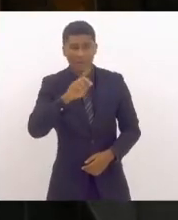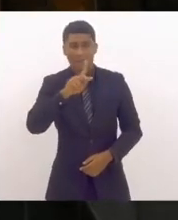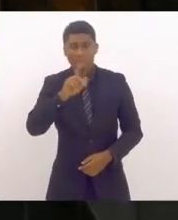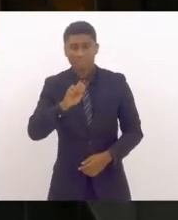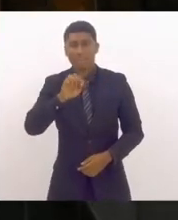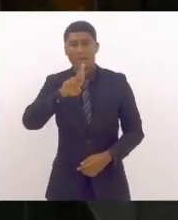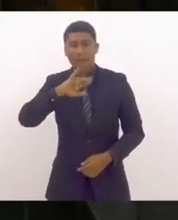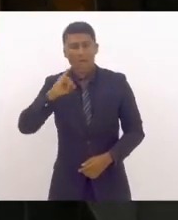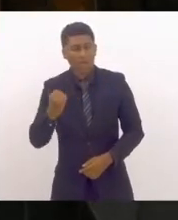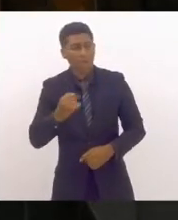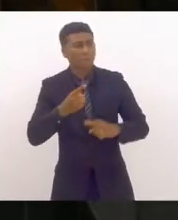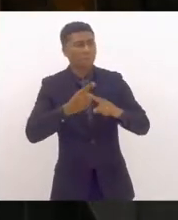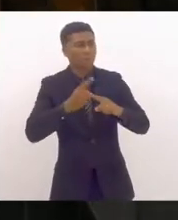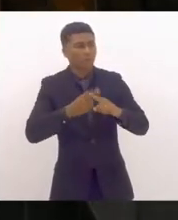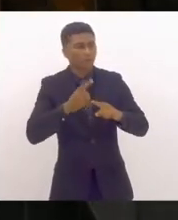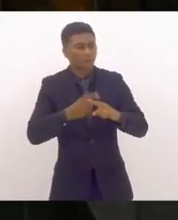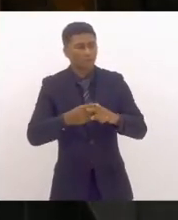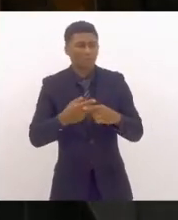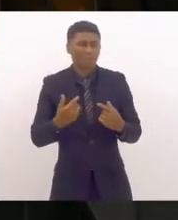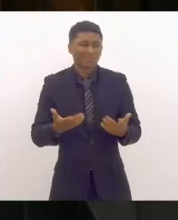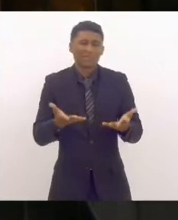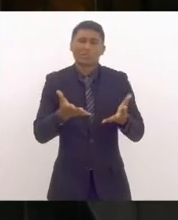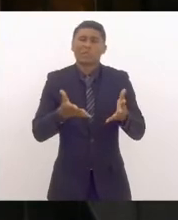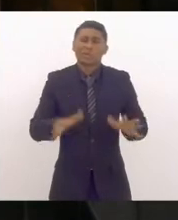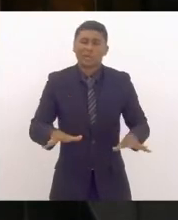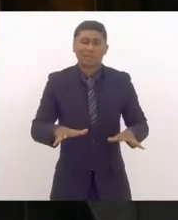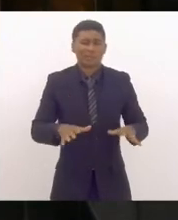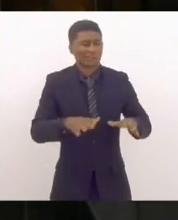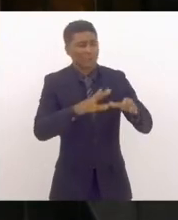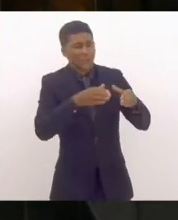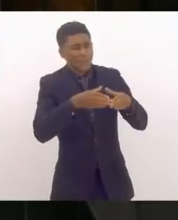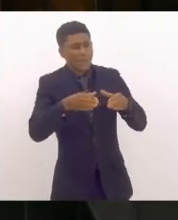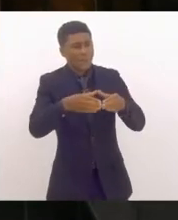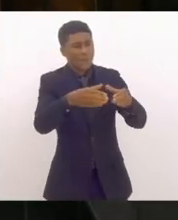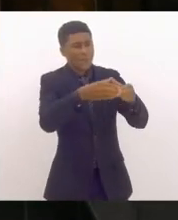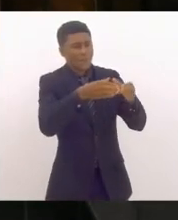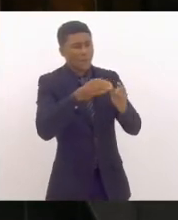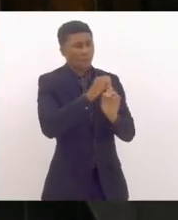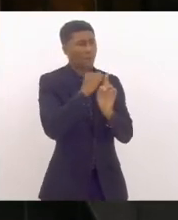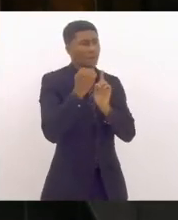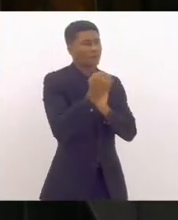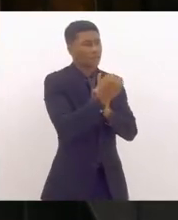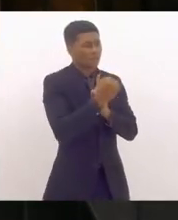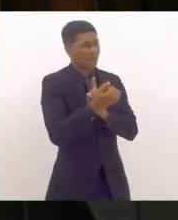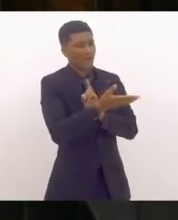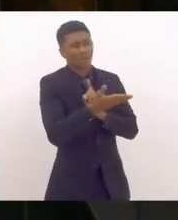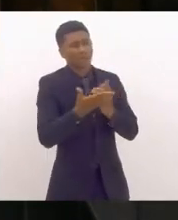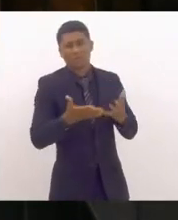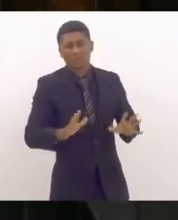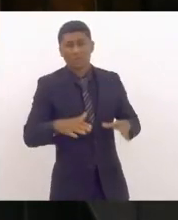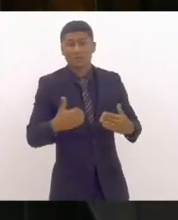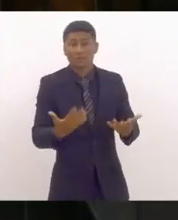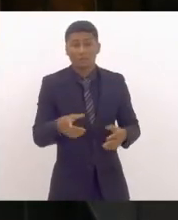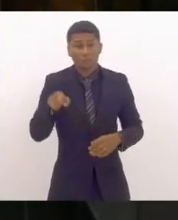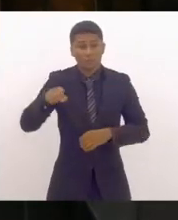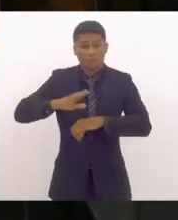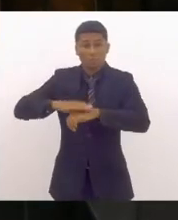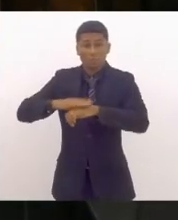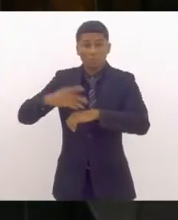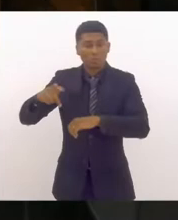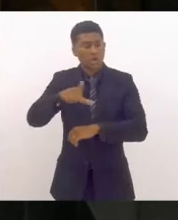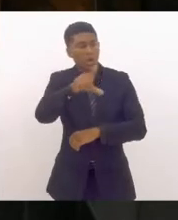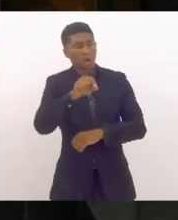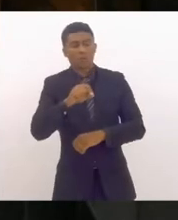é porque eu não queria cair nos braços das organizações sociais e aí transformou ACP haja